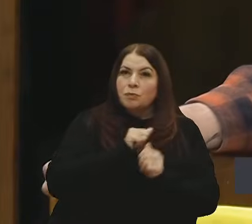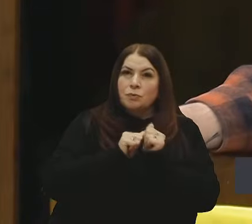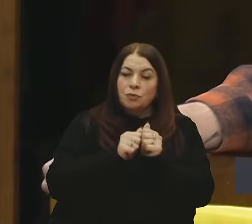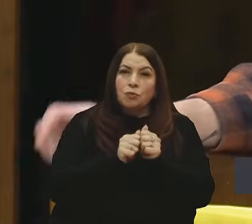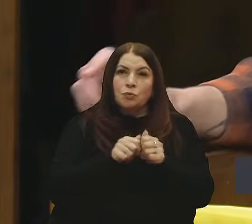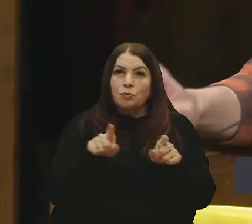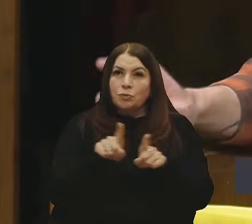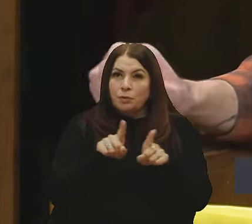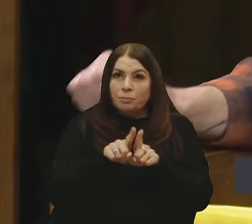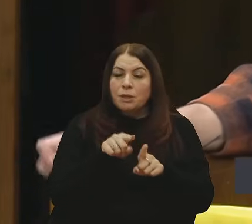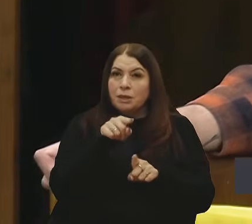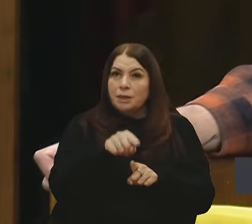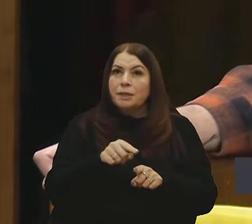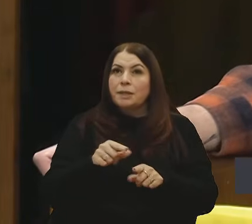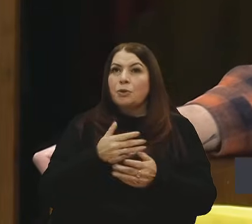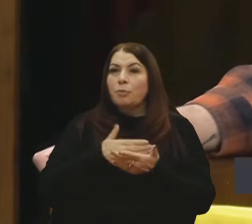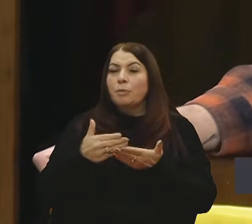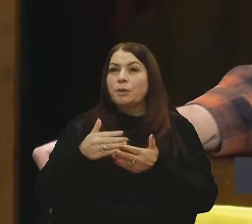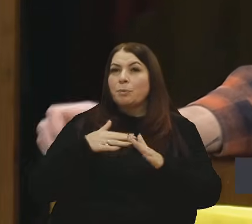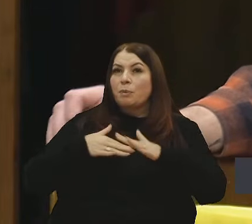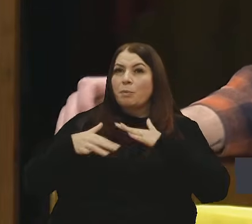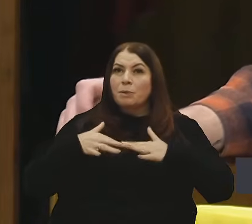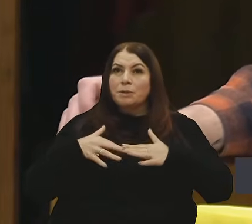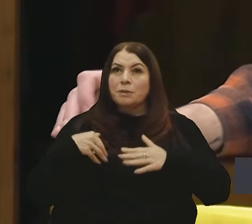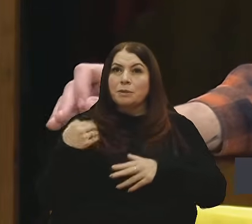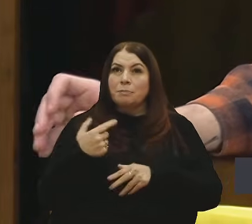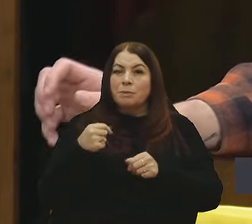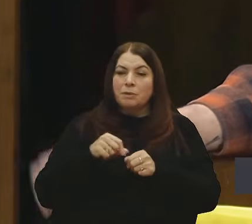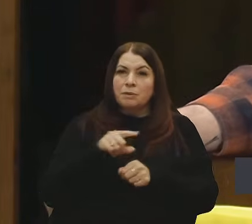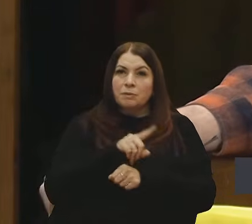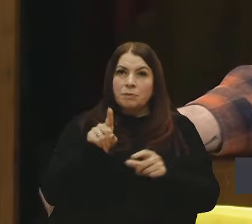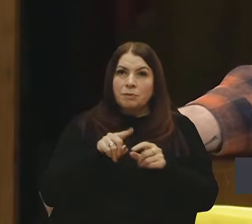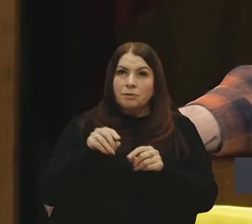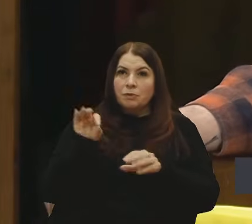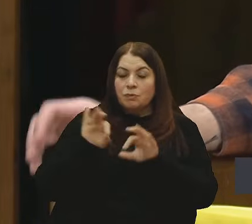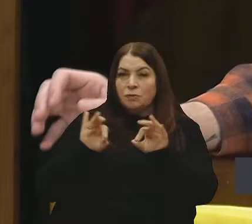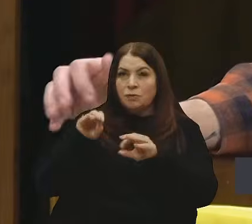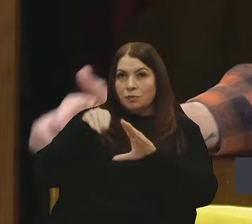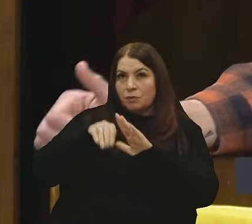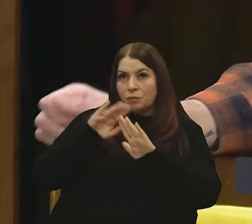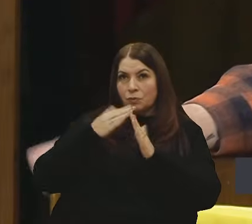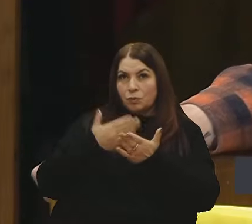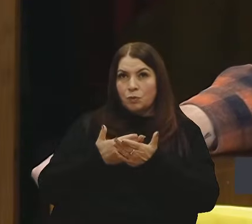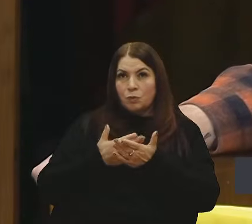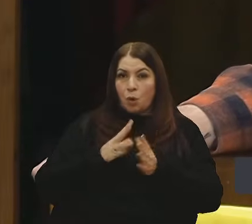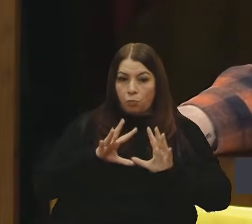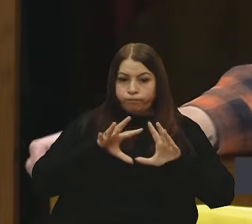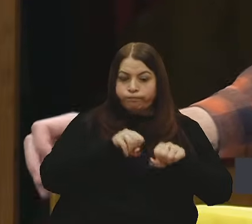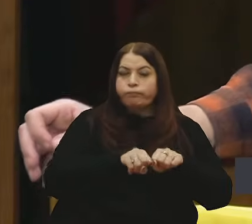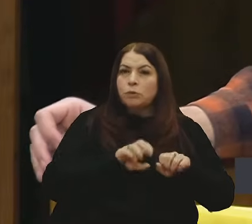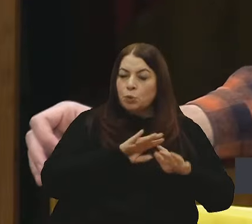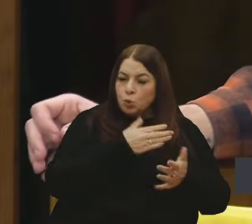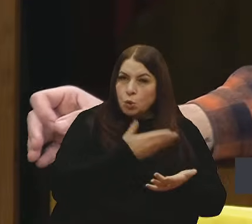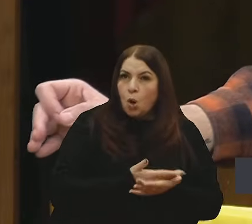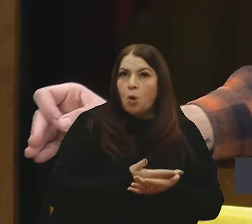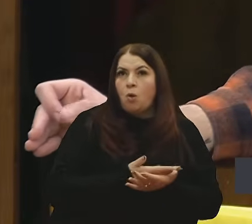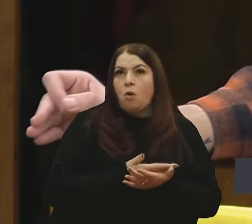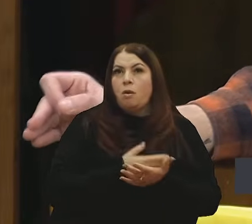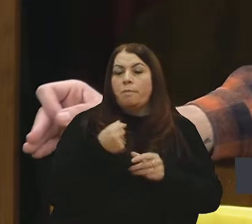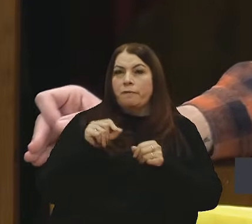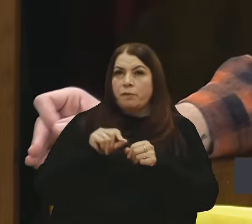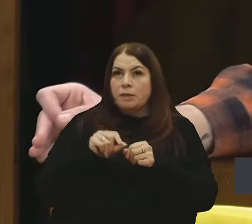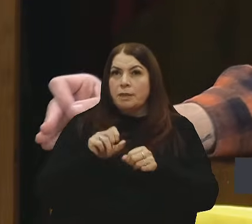também. E aí entra a questão da mobilização que a gente precisa organizar nas escolas, ocupação nas escolas. A gente precisa